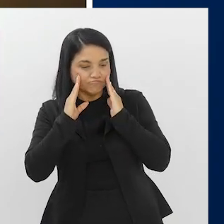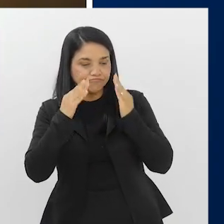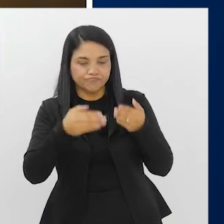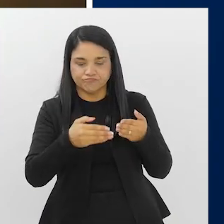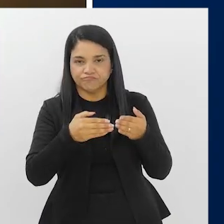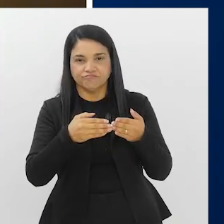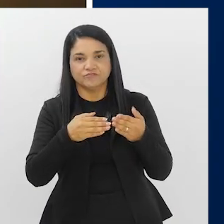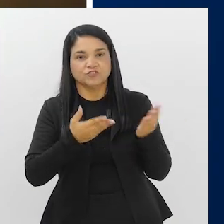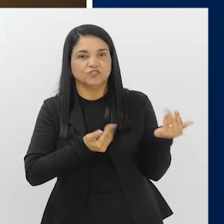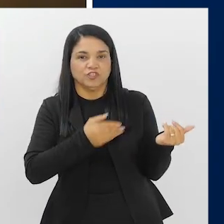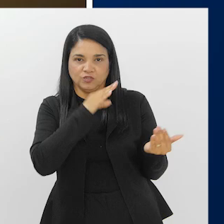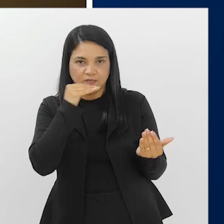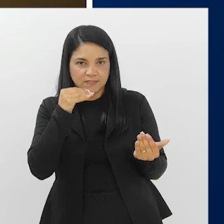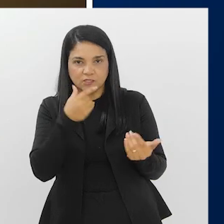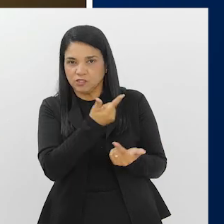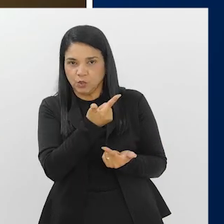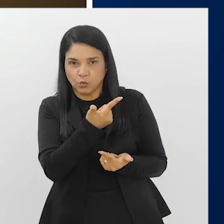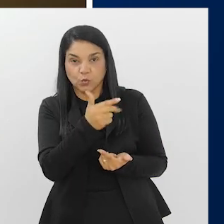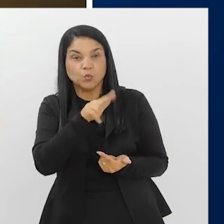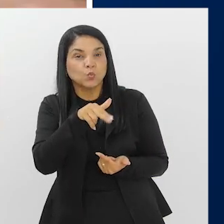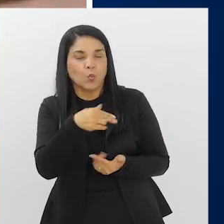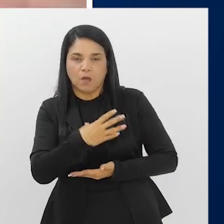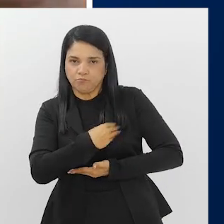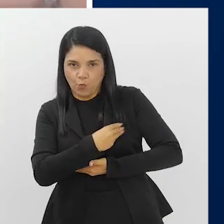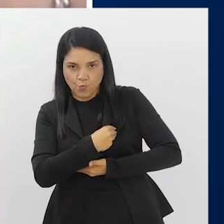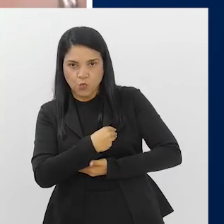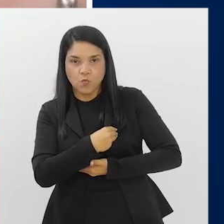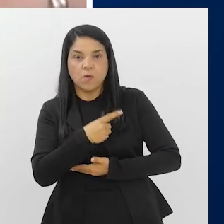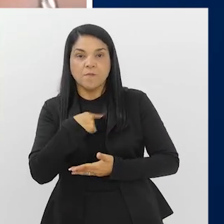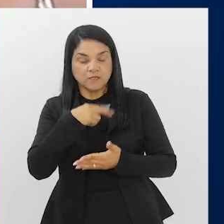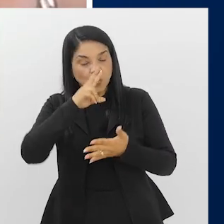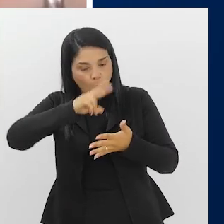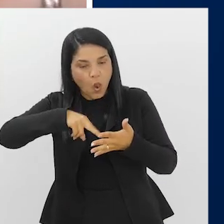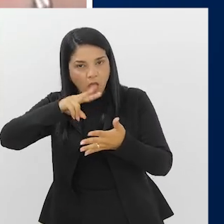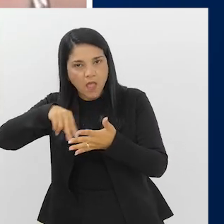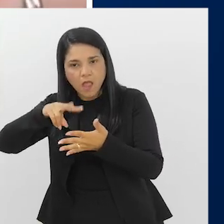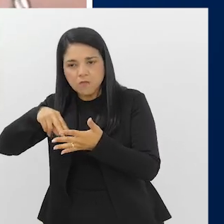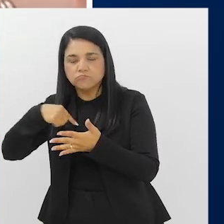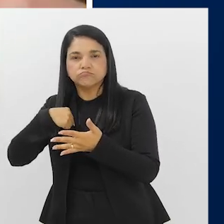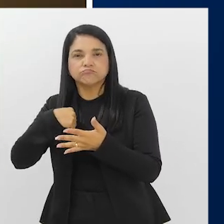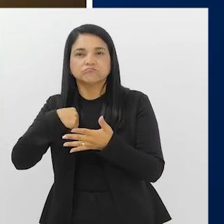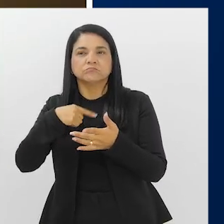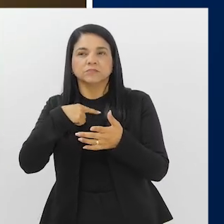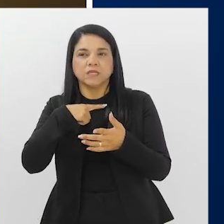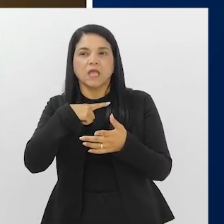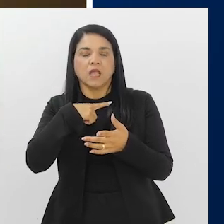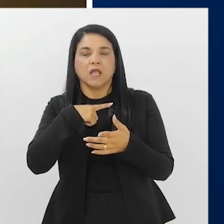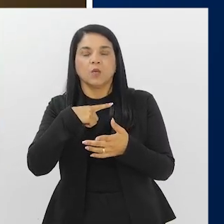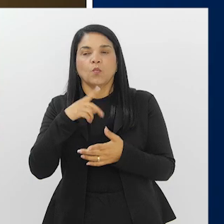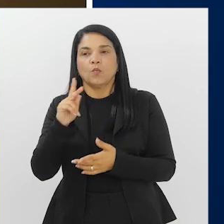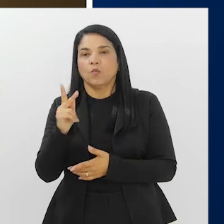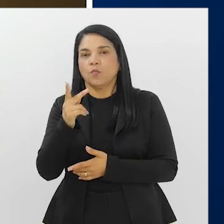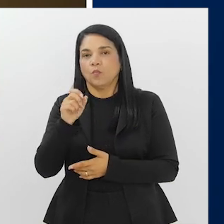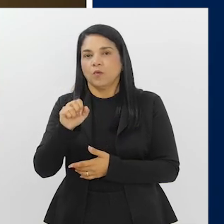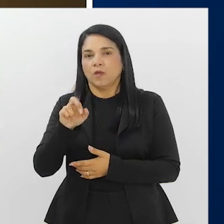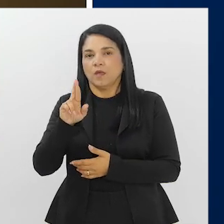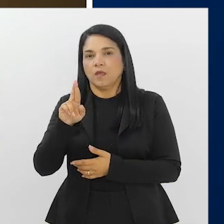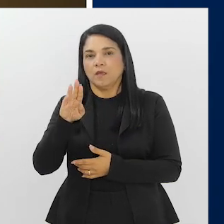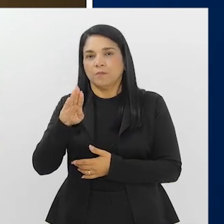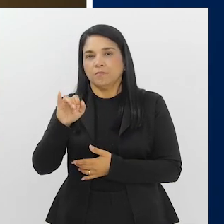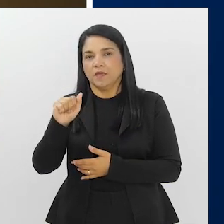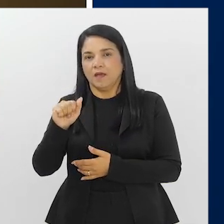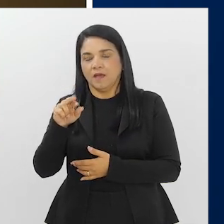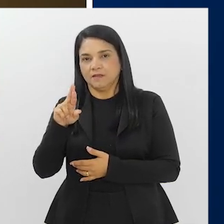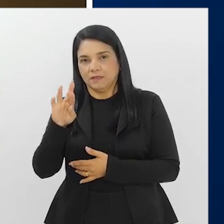isso, mas leio muito e temos muitas pesquisas. Tem muita herbiatra, né, que são